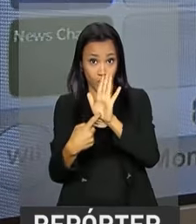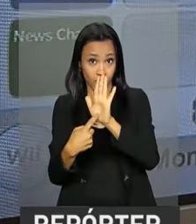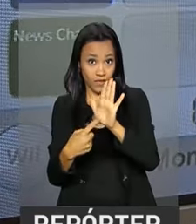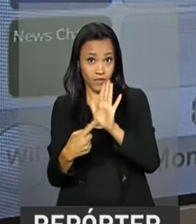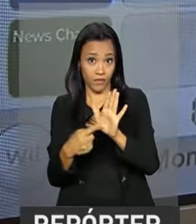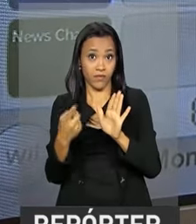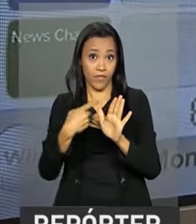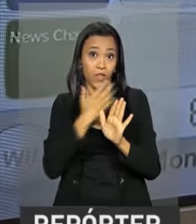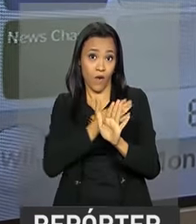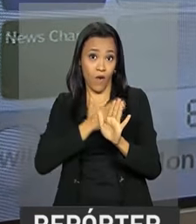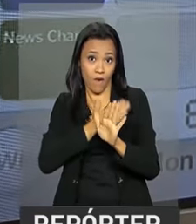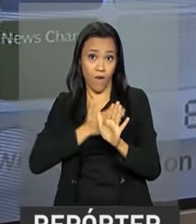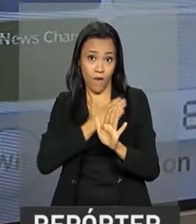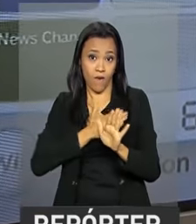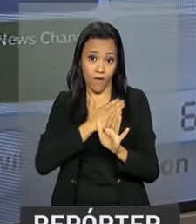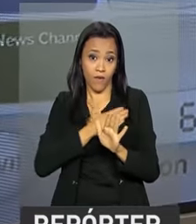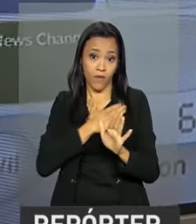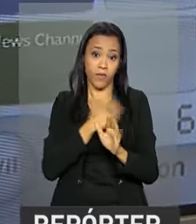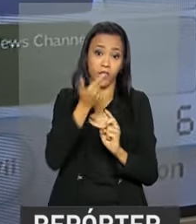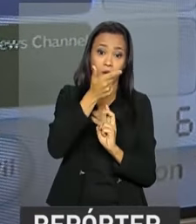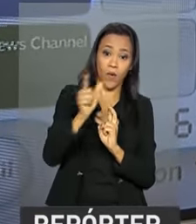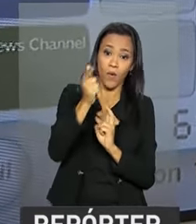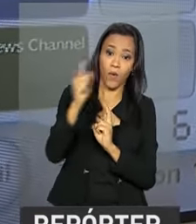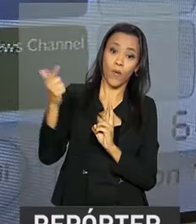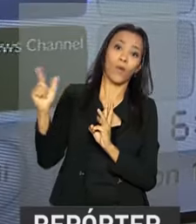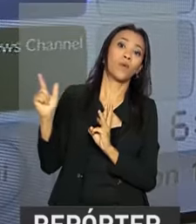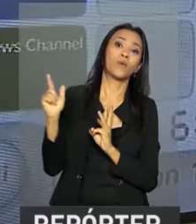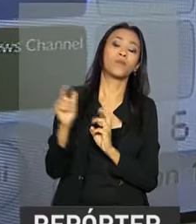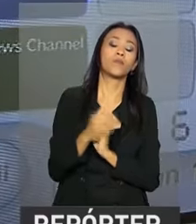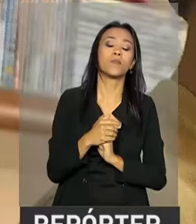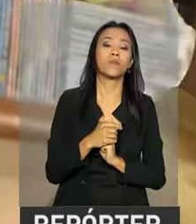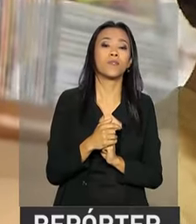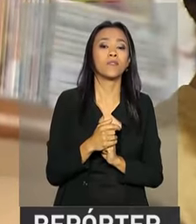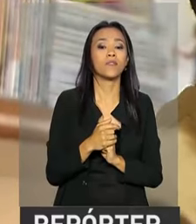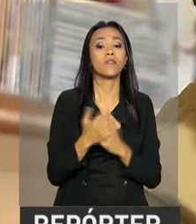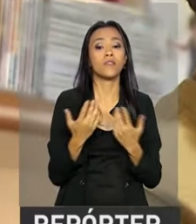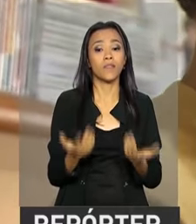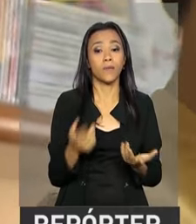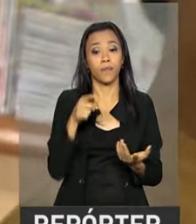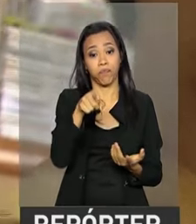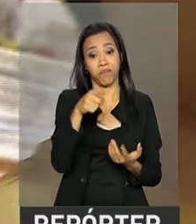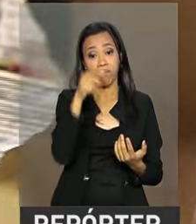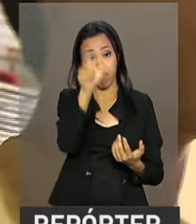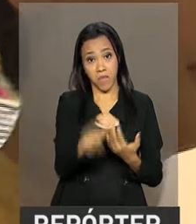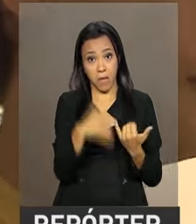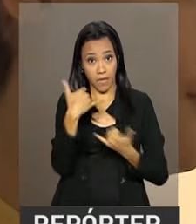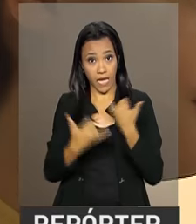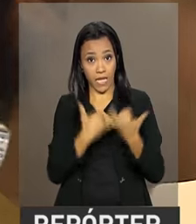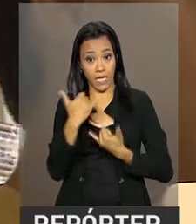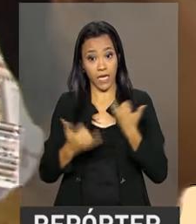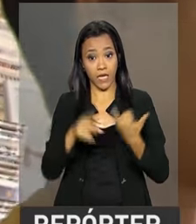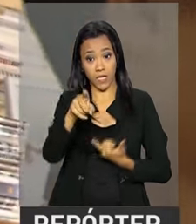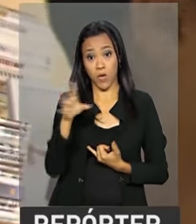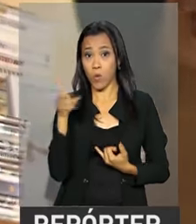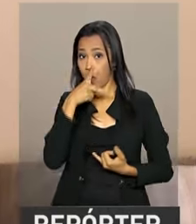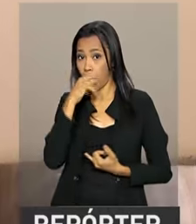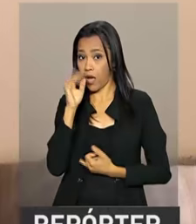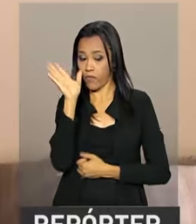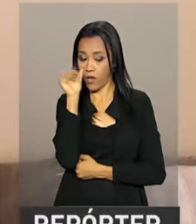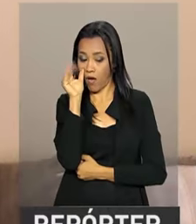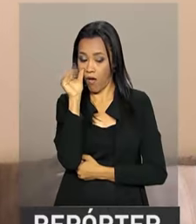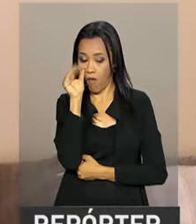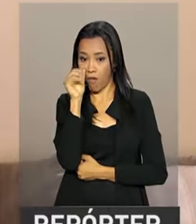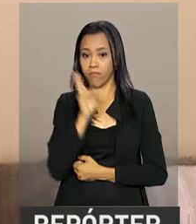jogando, Prison Life, aquele outro inicialmente, é. A brincadeira da criança é acompanhada de perto pelo pai.